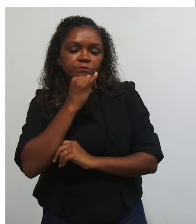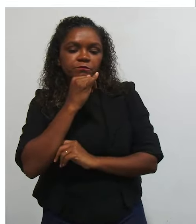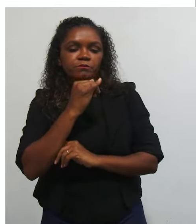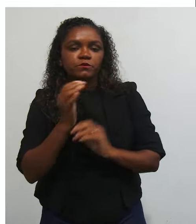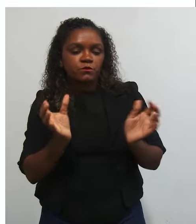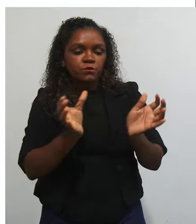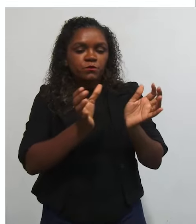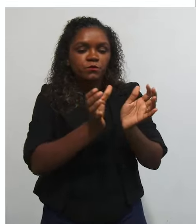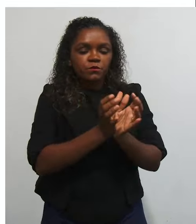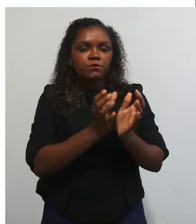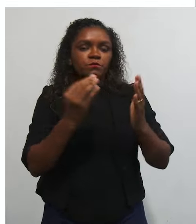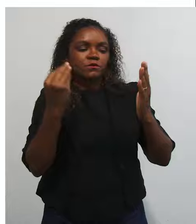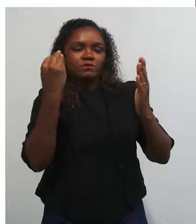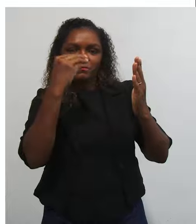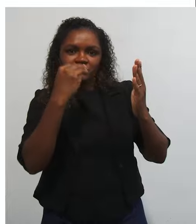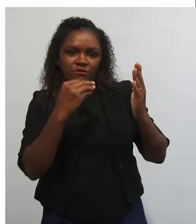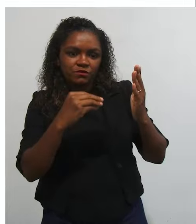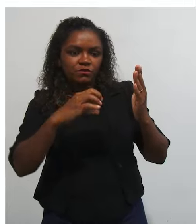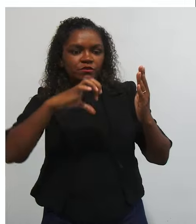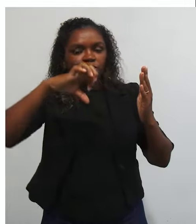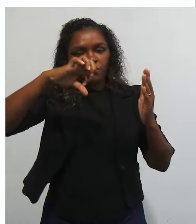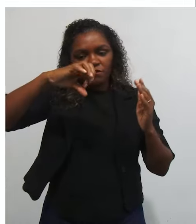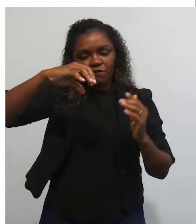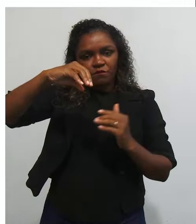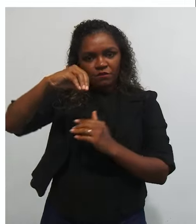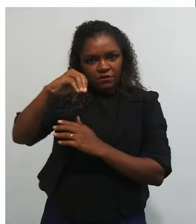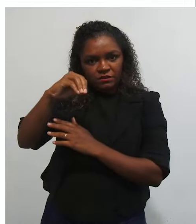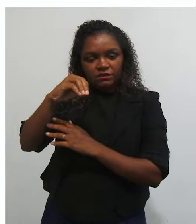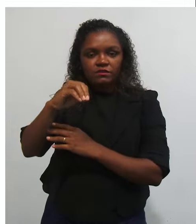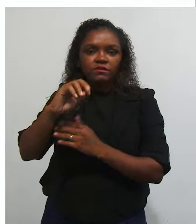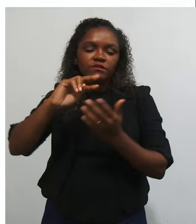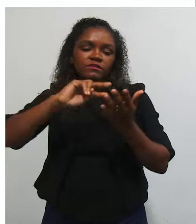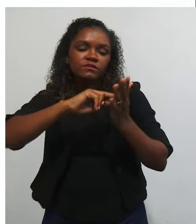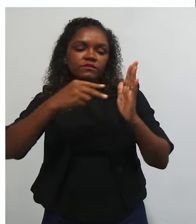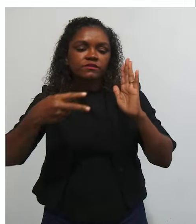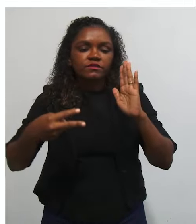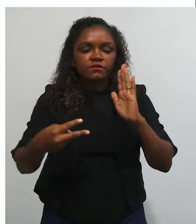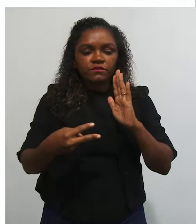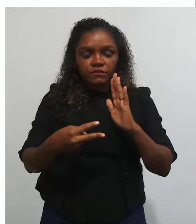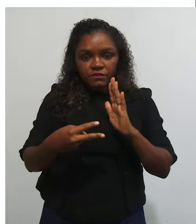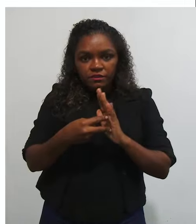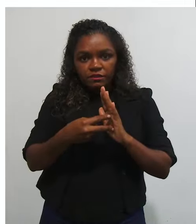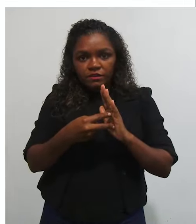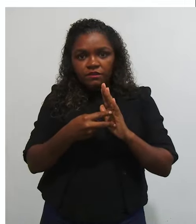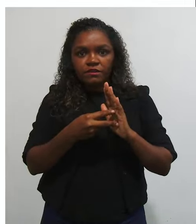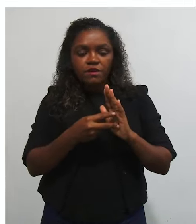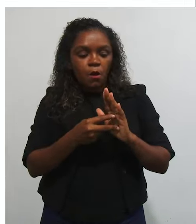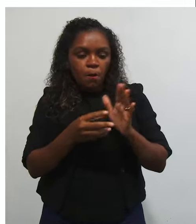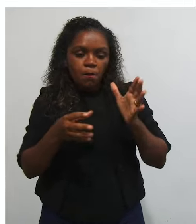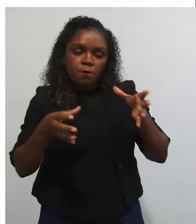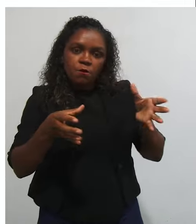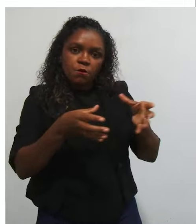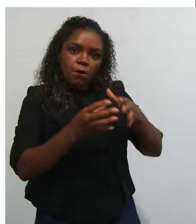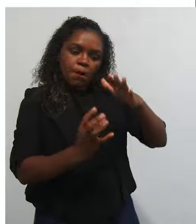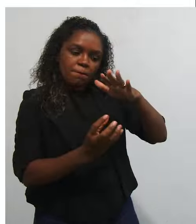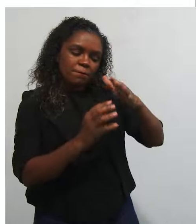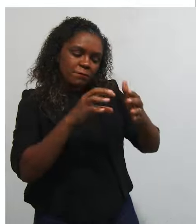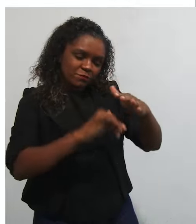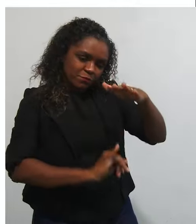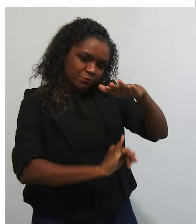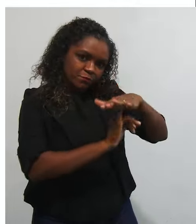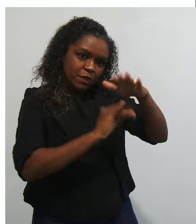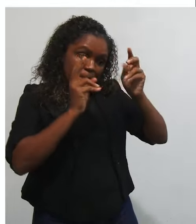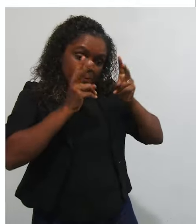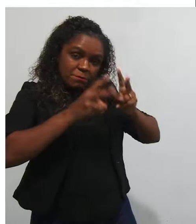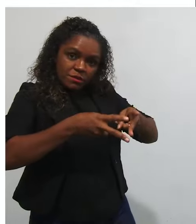e do grupo, tipo 3390, significa que o próprio ente realizará